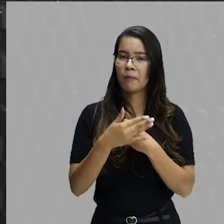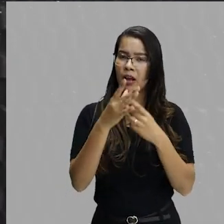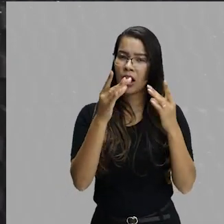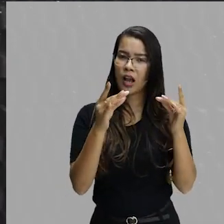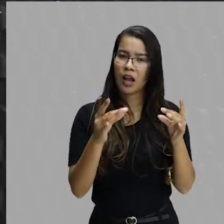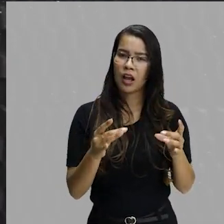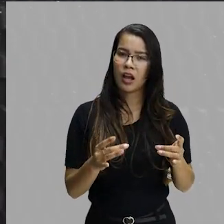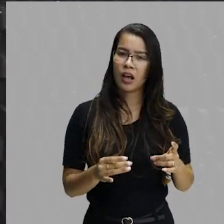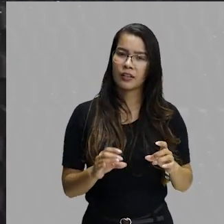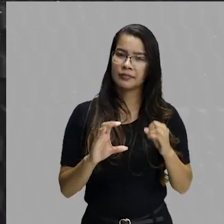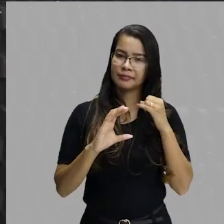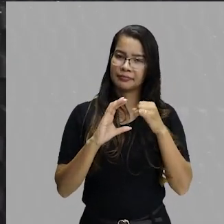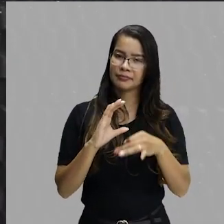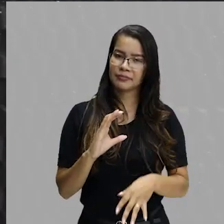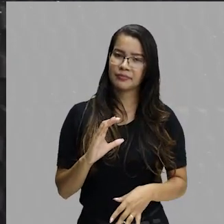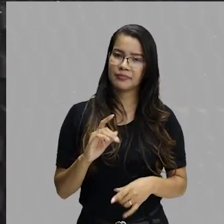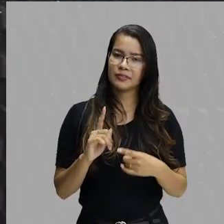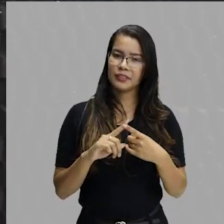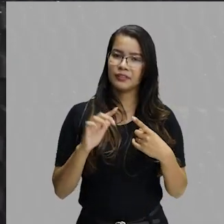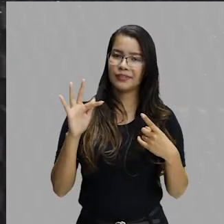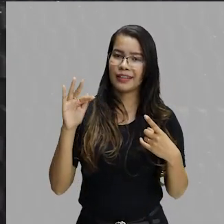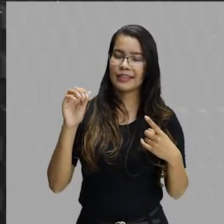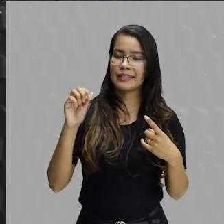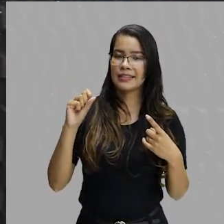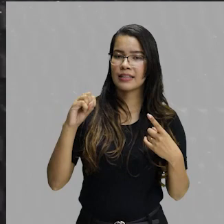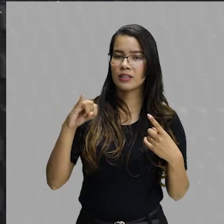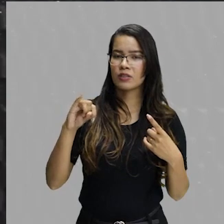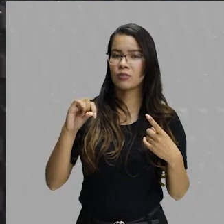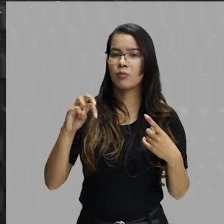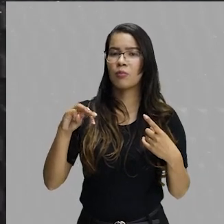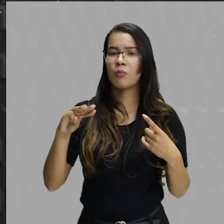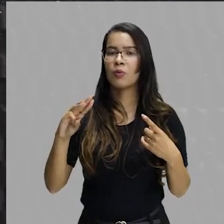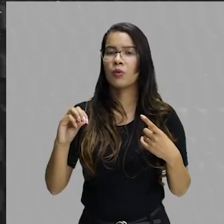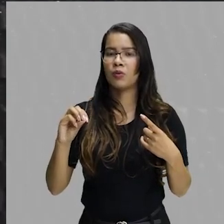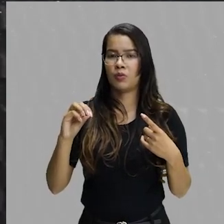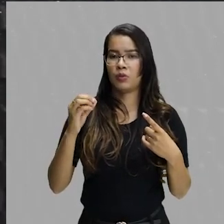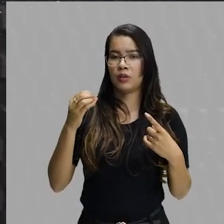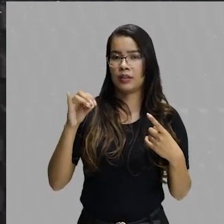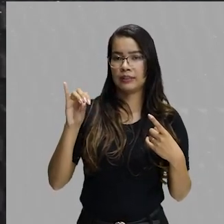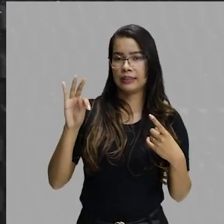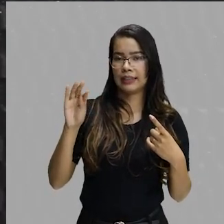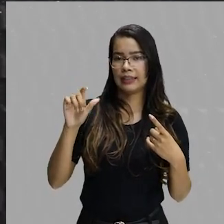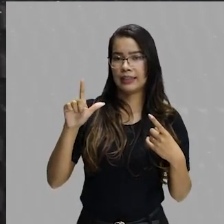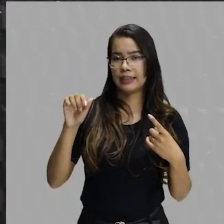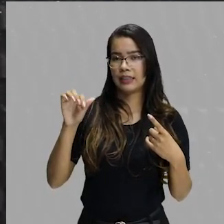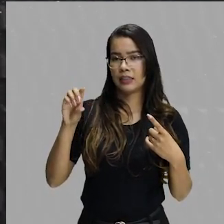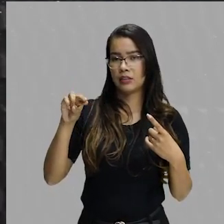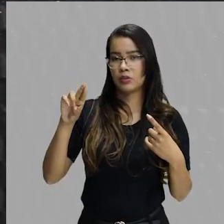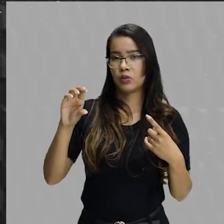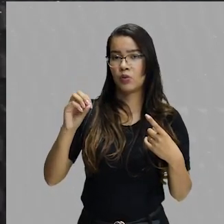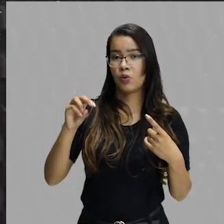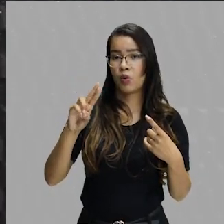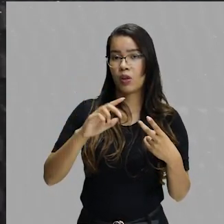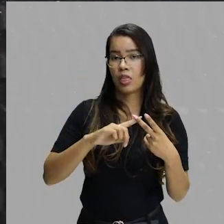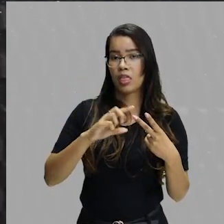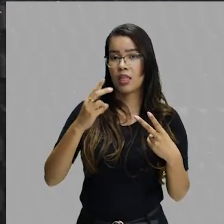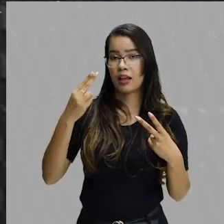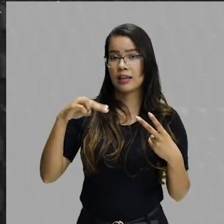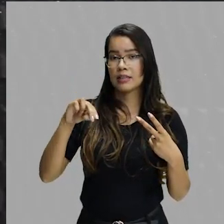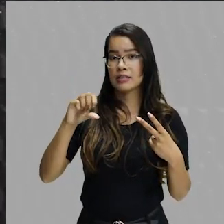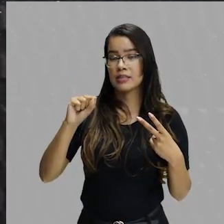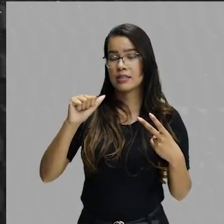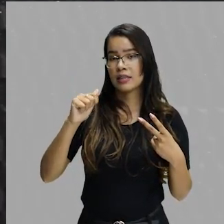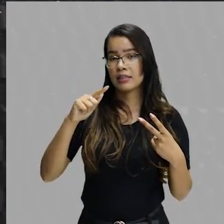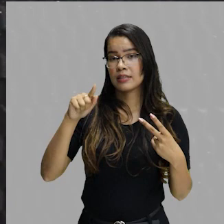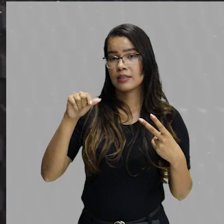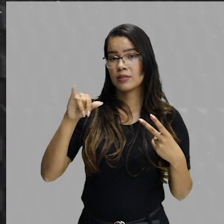características do fascismo italiano ou mesmo do nazismo alemão, essa questão vai ficando mais clara, mais evidente. Por